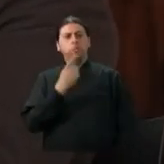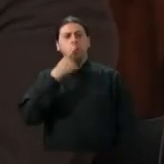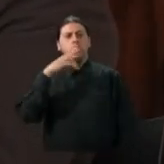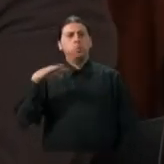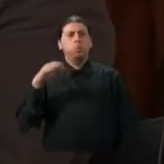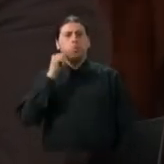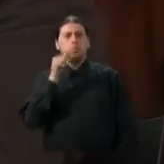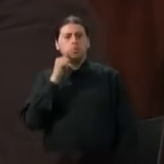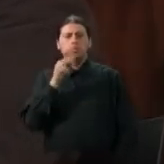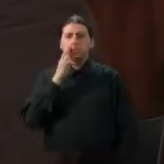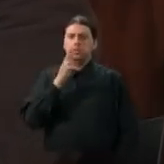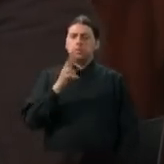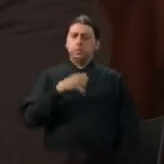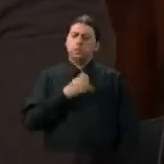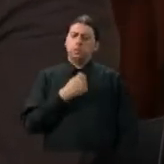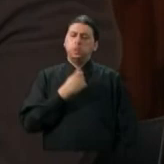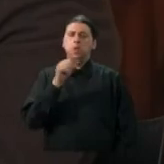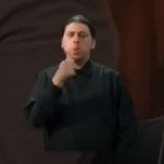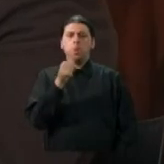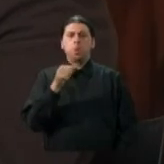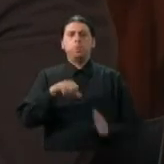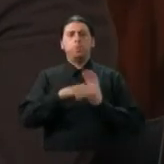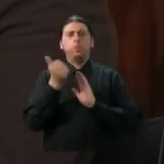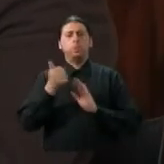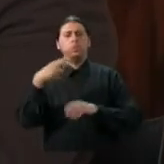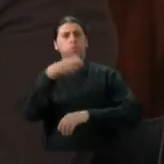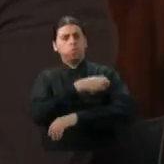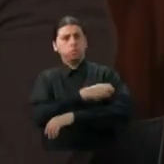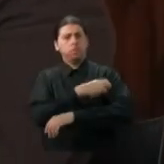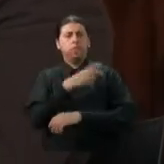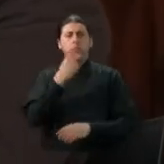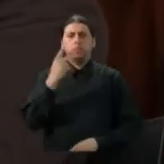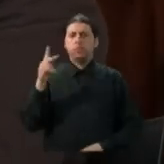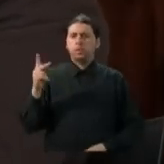tu vê aos 11 anos, que foi a primeira dose delas,